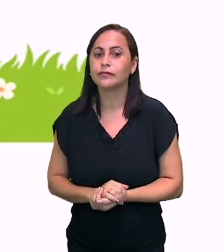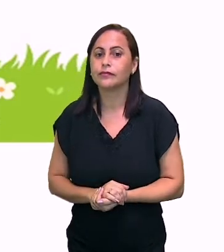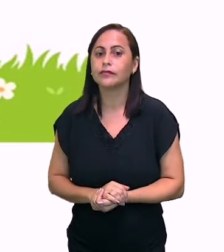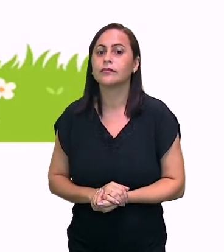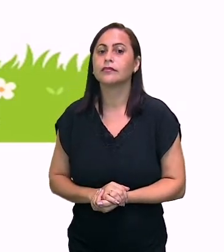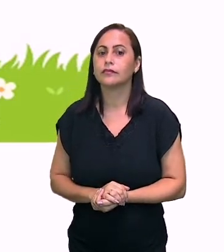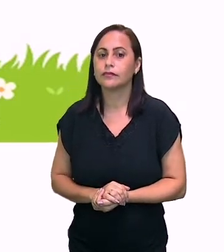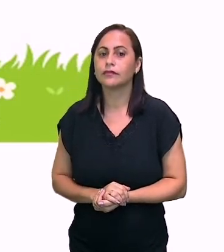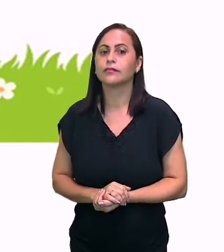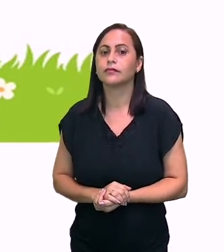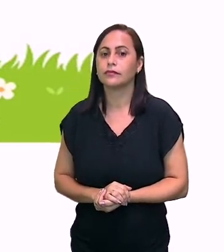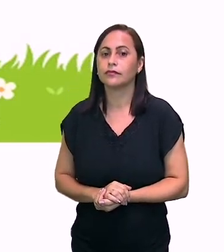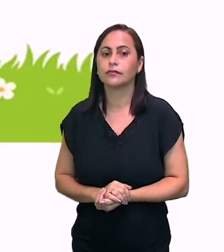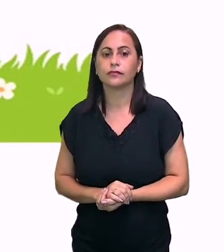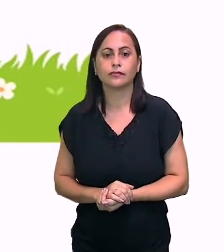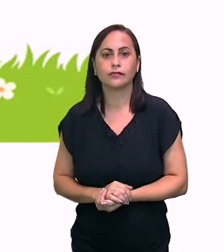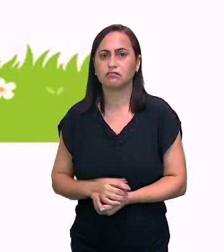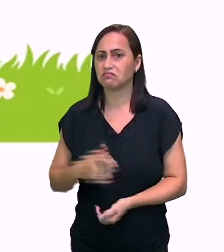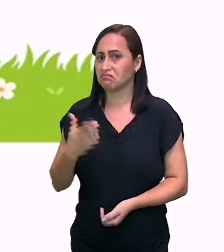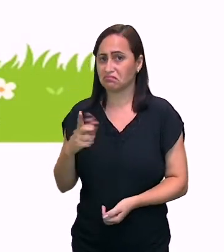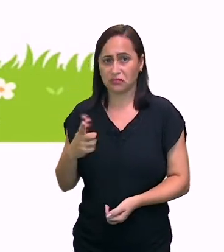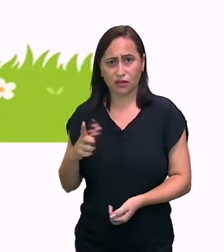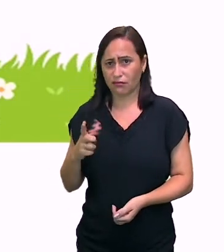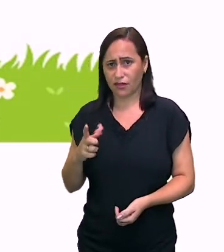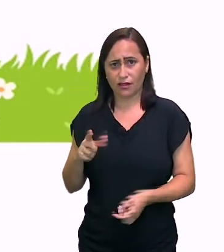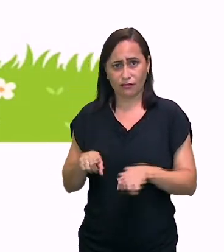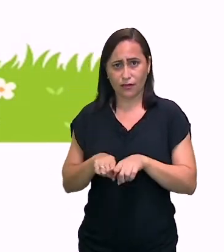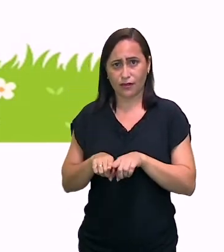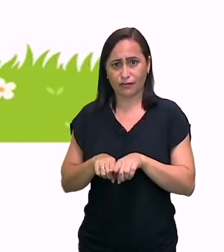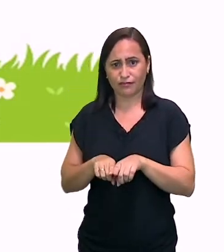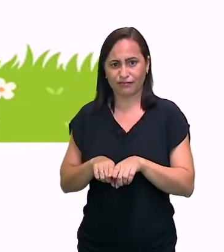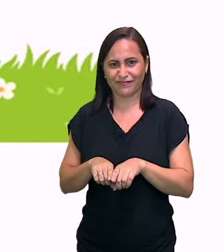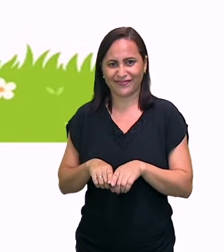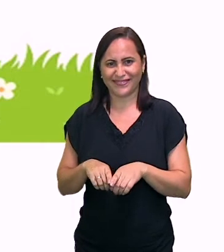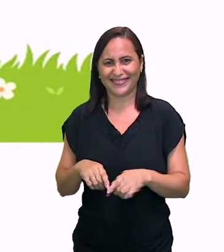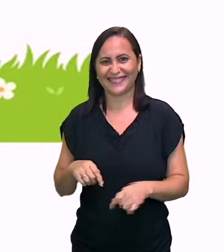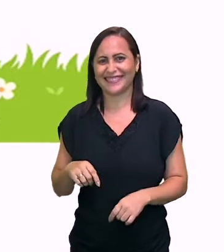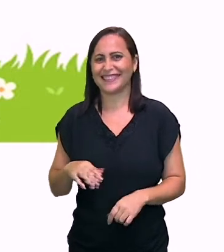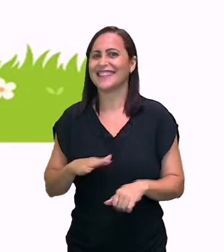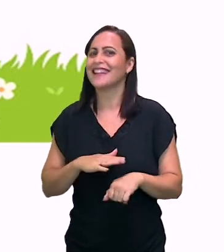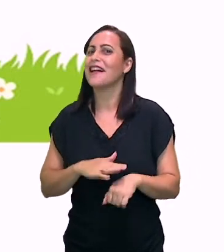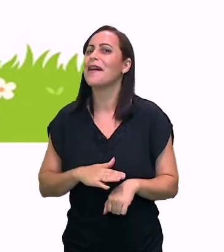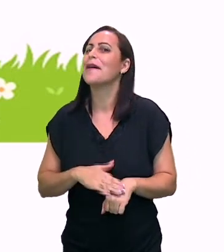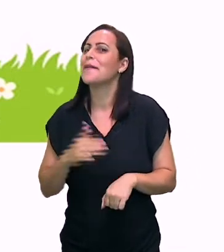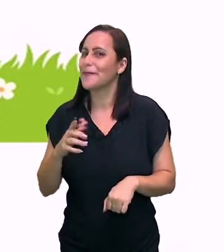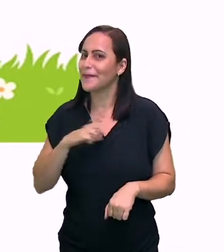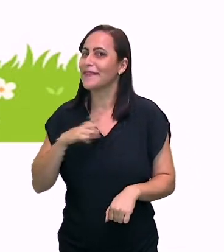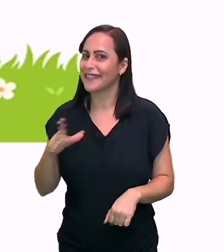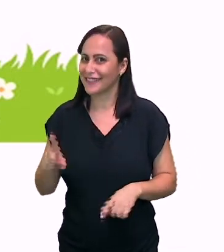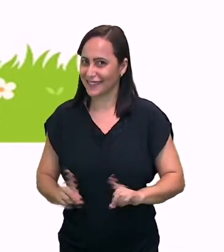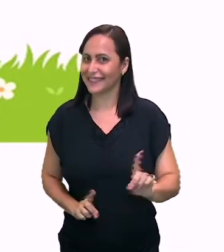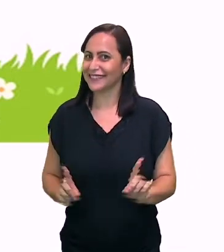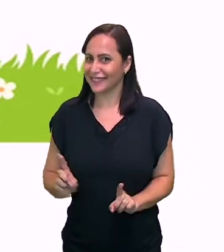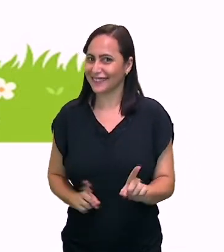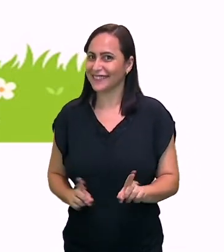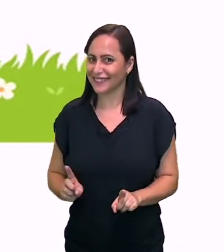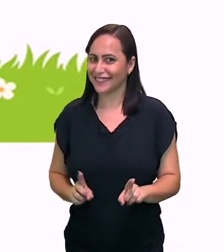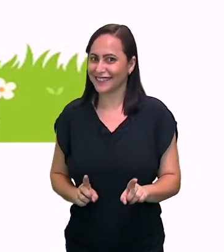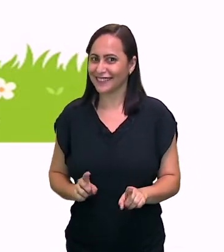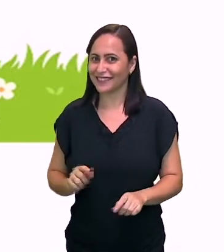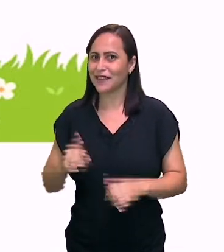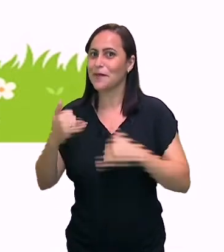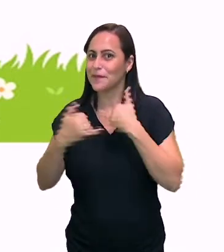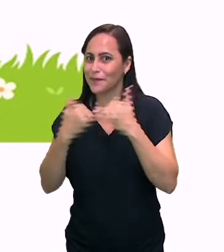Ah, você não tem irmão? Ah, mas você tem primos, não tem? Ah, você brinca